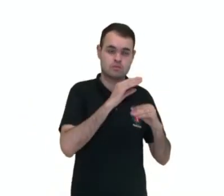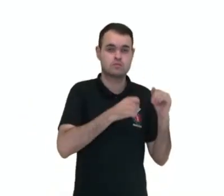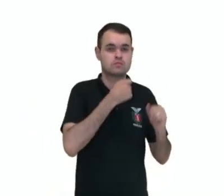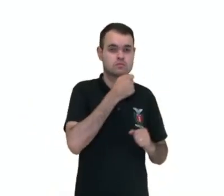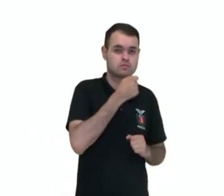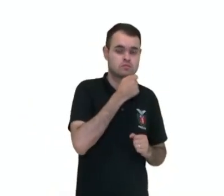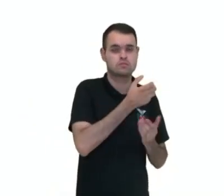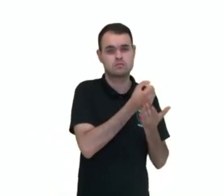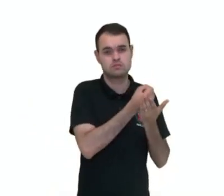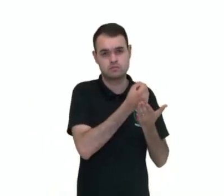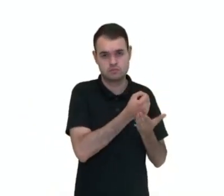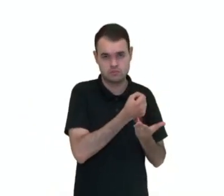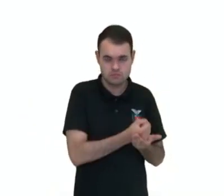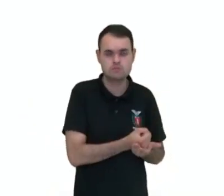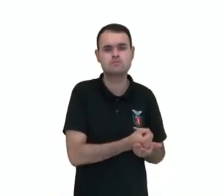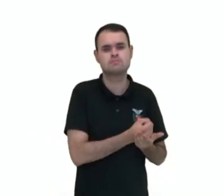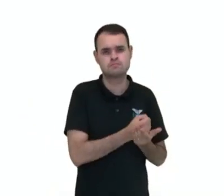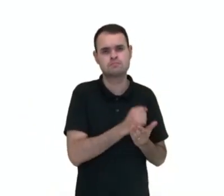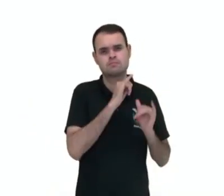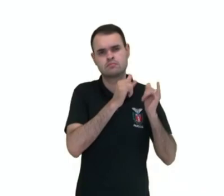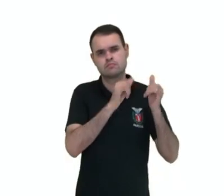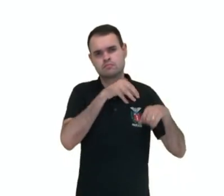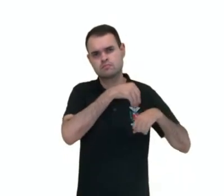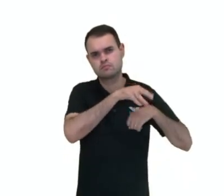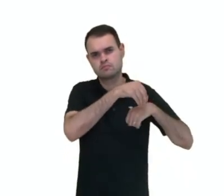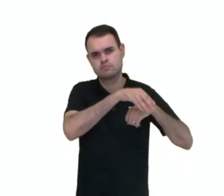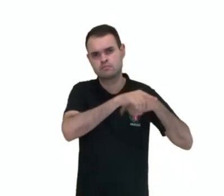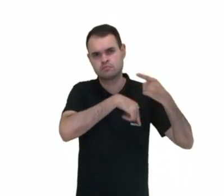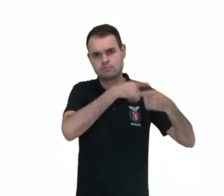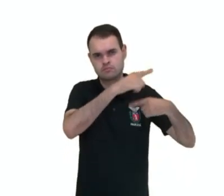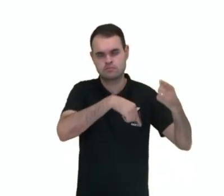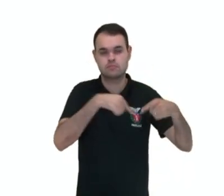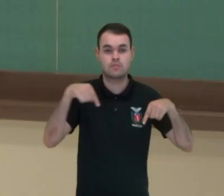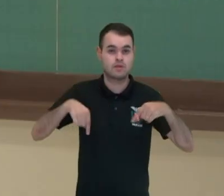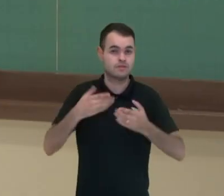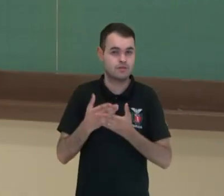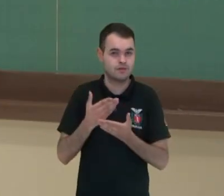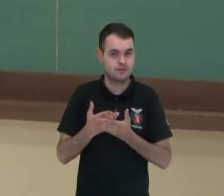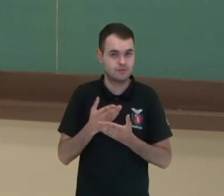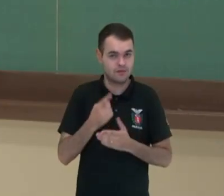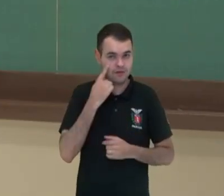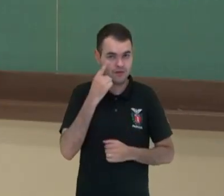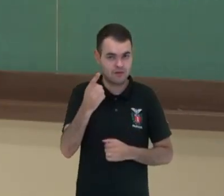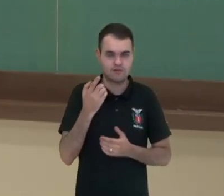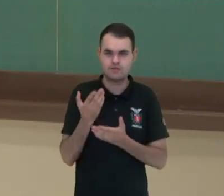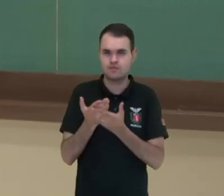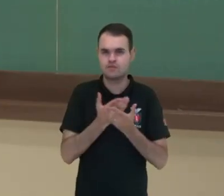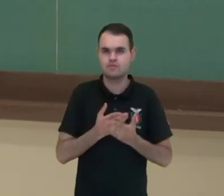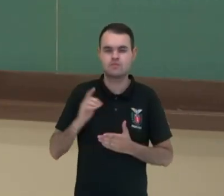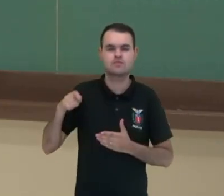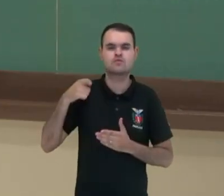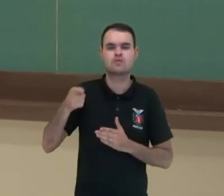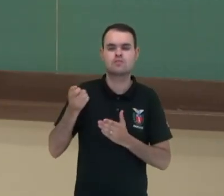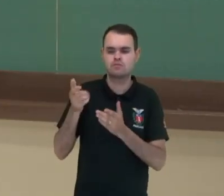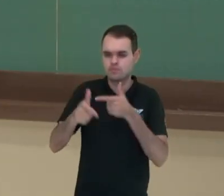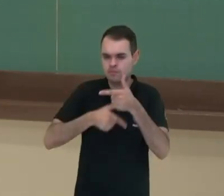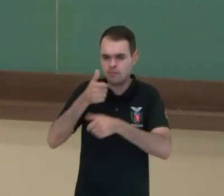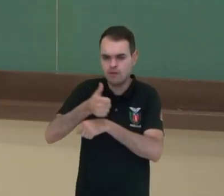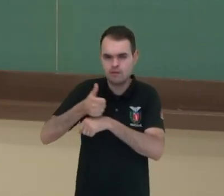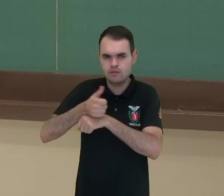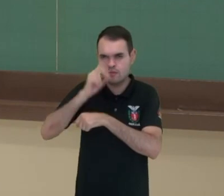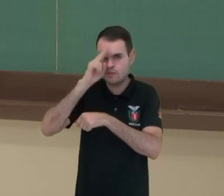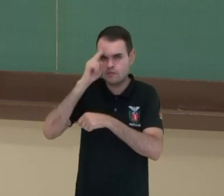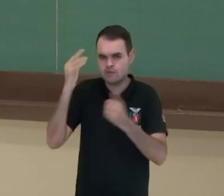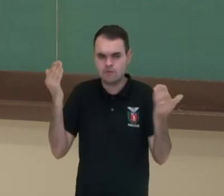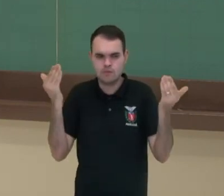entrevistas, gravações, relatos passados por gerações. Nessa aula, galerinha, estudamos sobre o trabalho do historiador e as possíveis